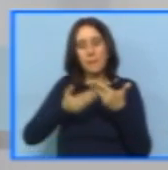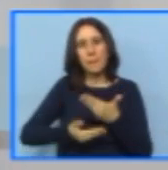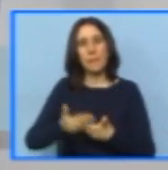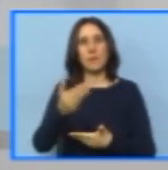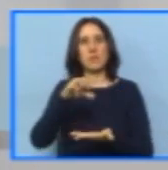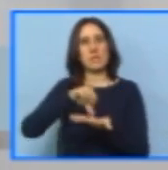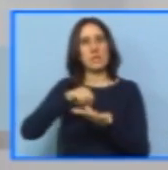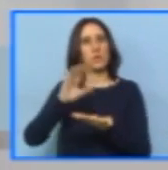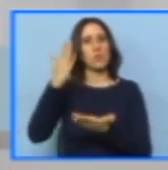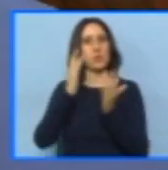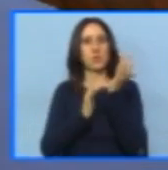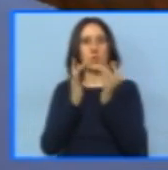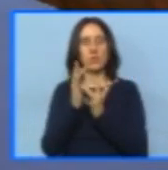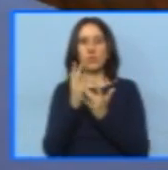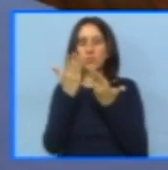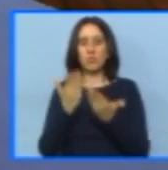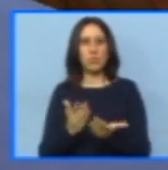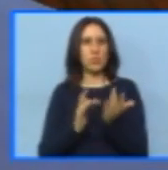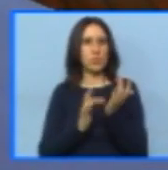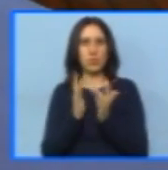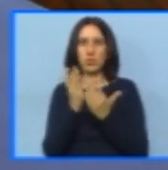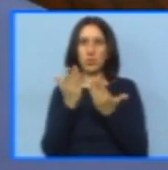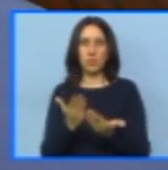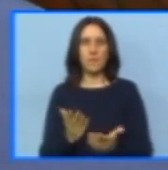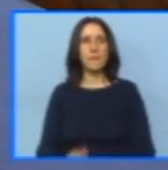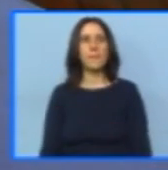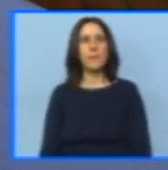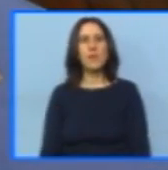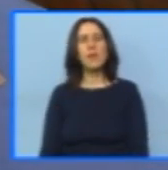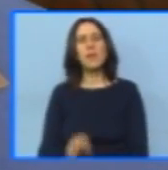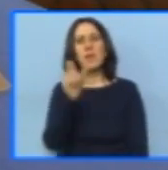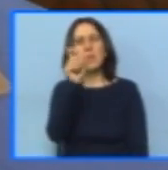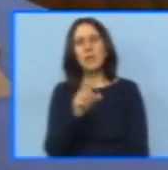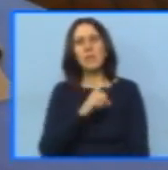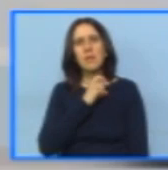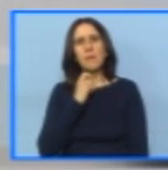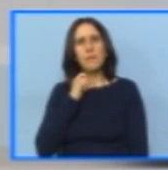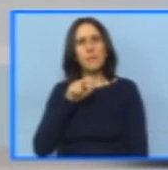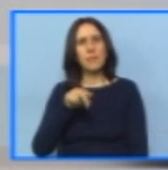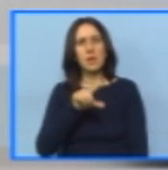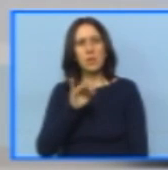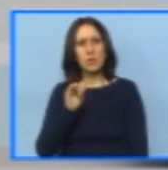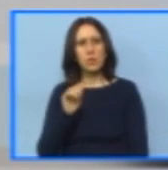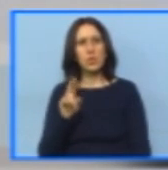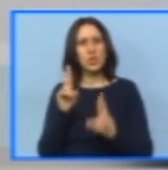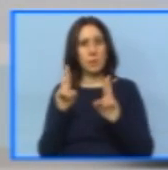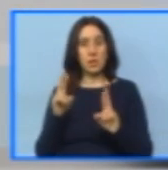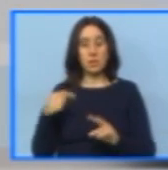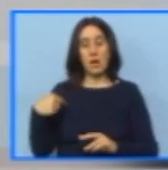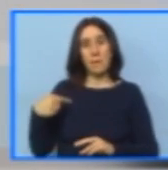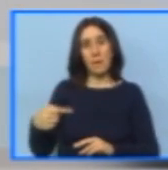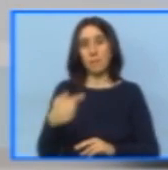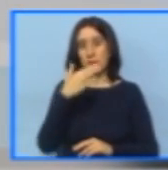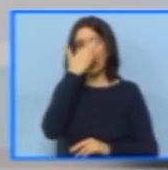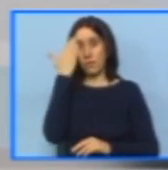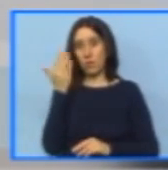Jesus no centro de tudo. Não é? Padre Melo, e transmitir com esperança e enfrentando as dificuldades do dia-a-dia, mas sempre com a marca da esperança. Essa